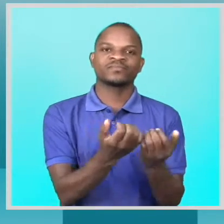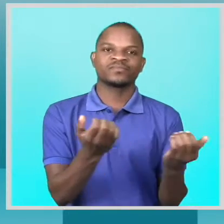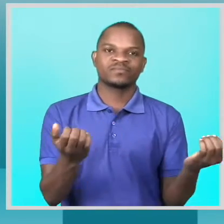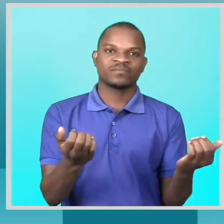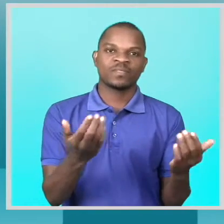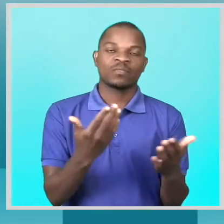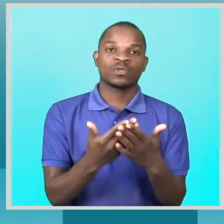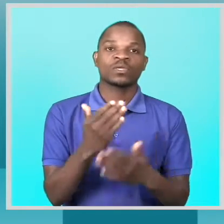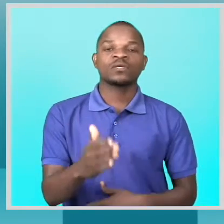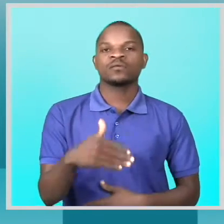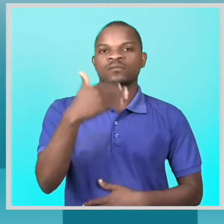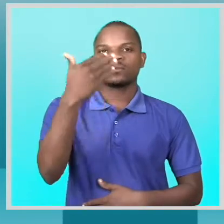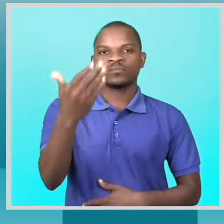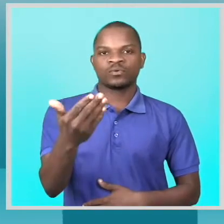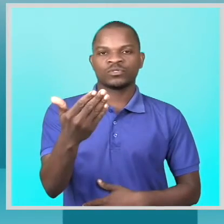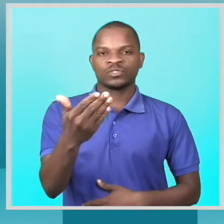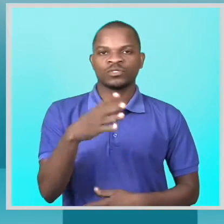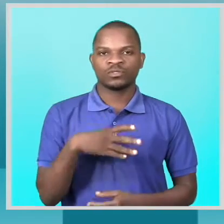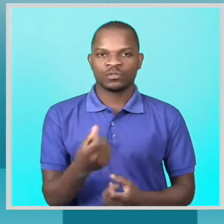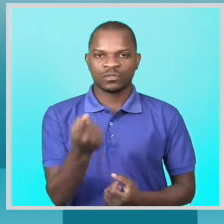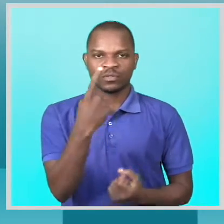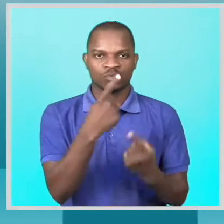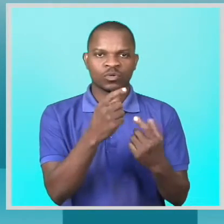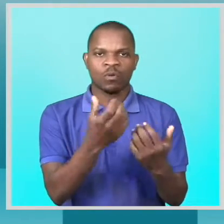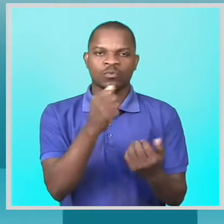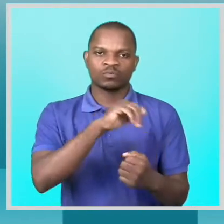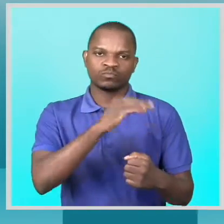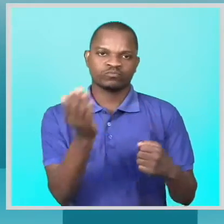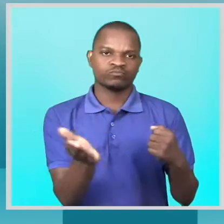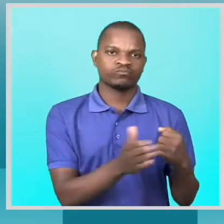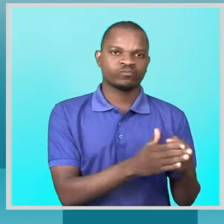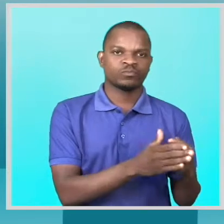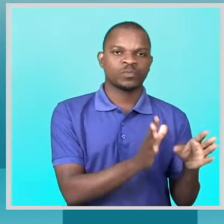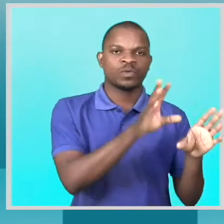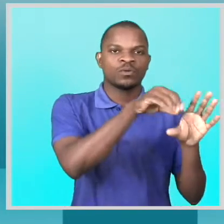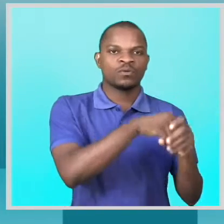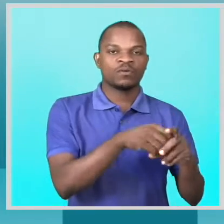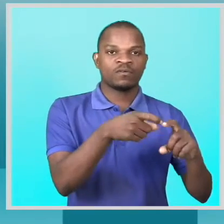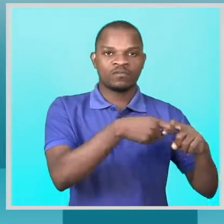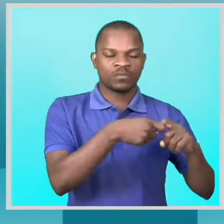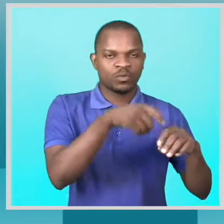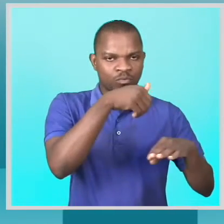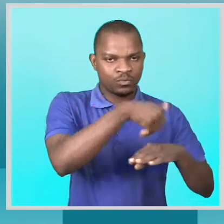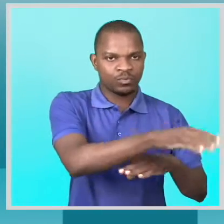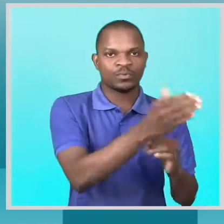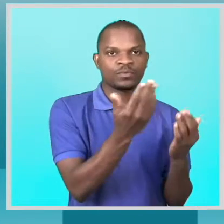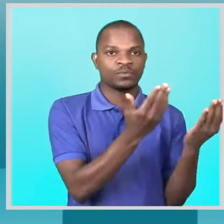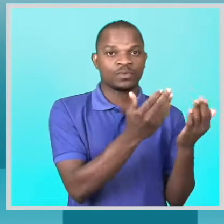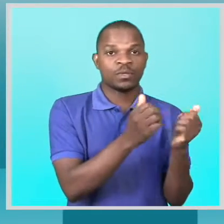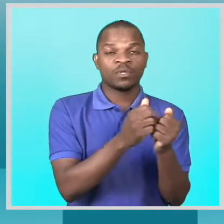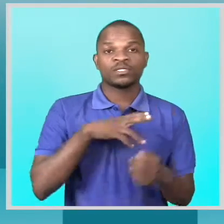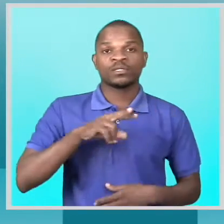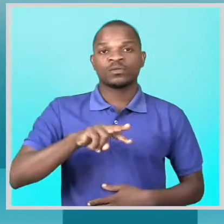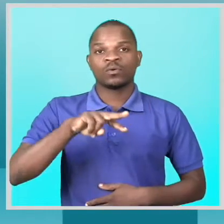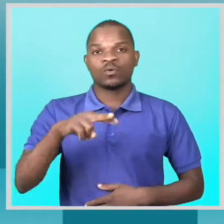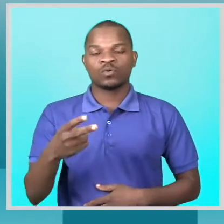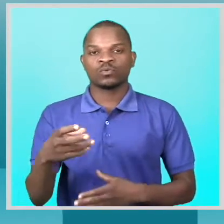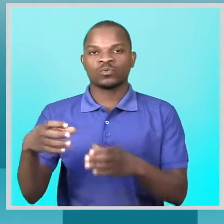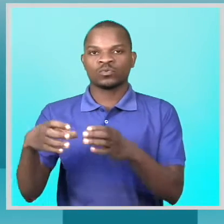fosse uma ocupação para elas. Porque daqui, aquelas que conseguem voltar, ainda sei do processo da família, ainda